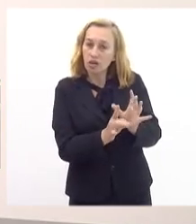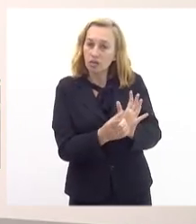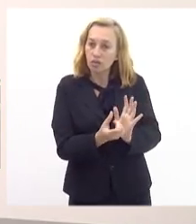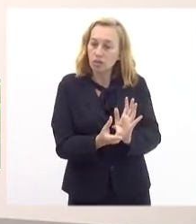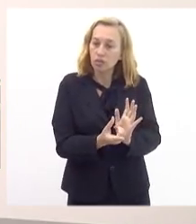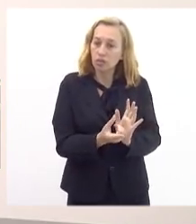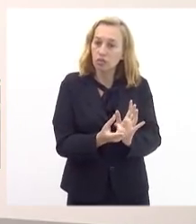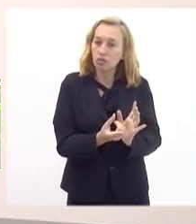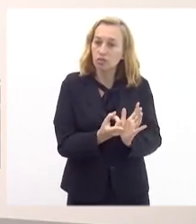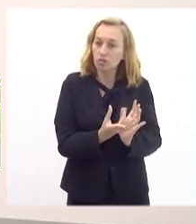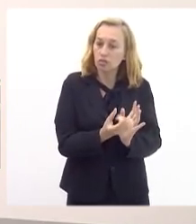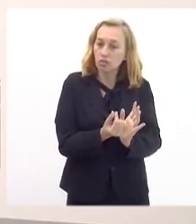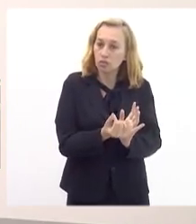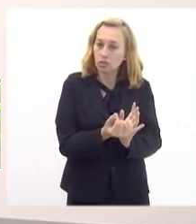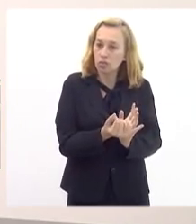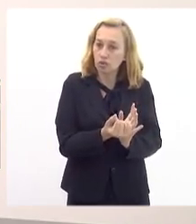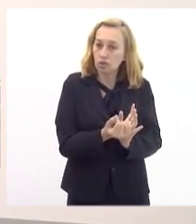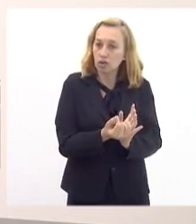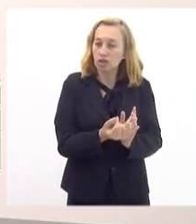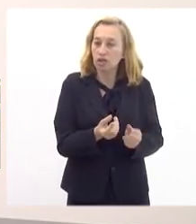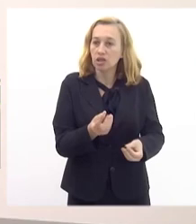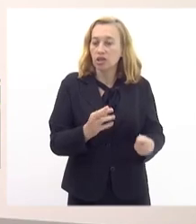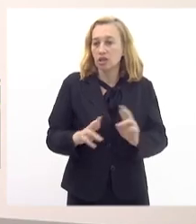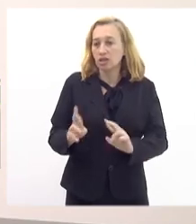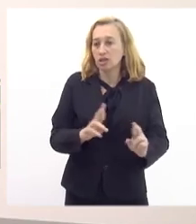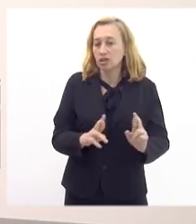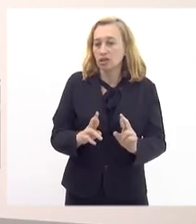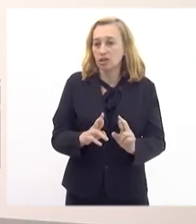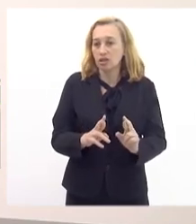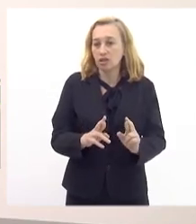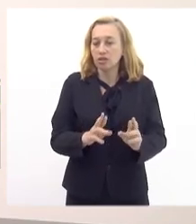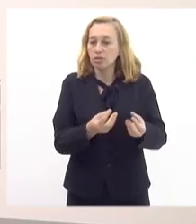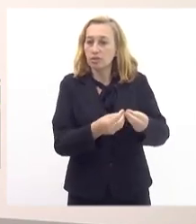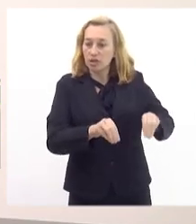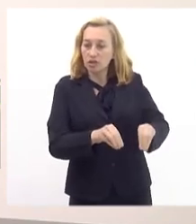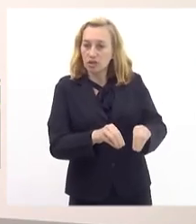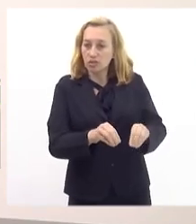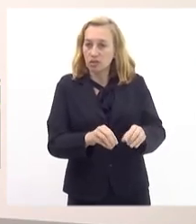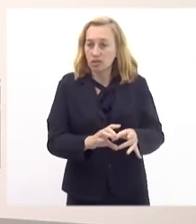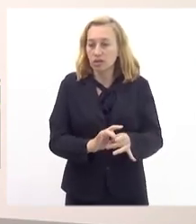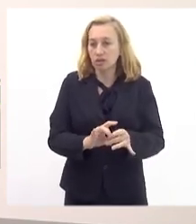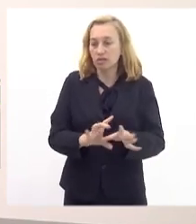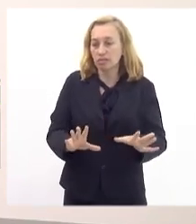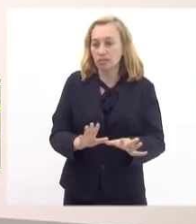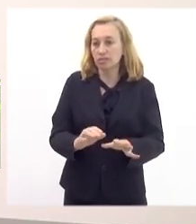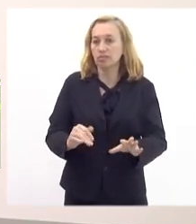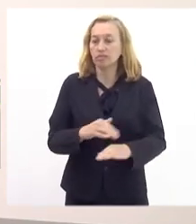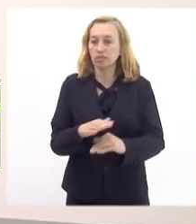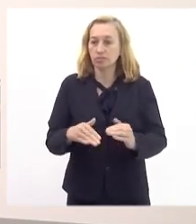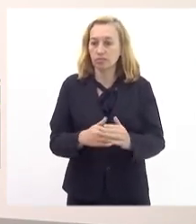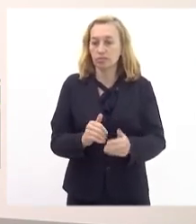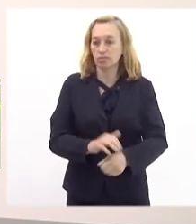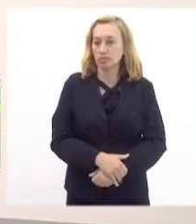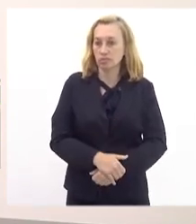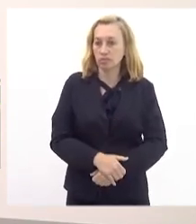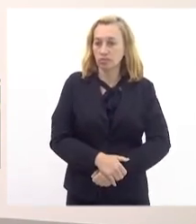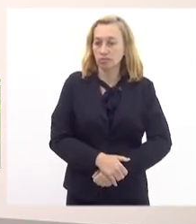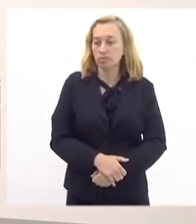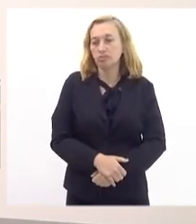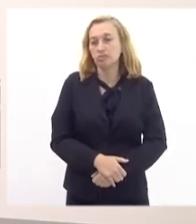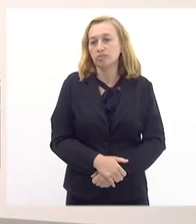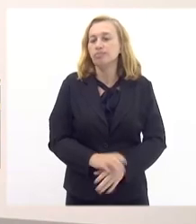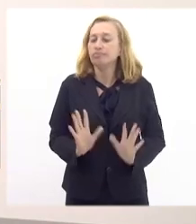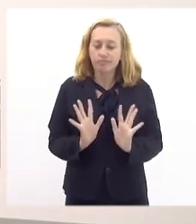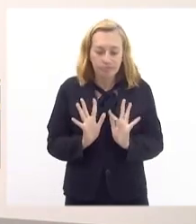e socializar os prejuízos vou deixar passivo ambiental vou deixar passivo social Ah tá